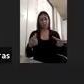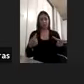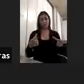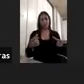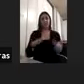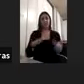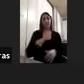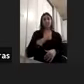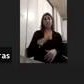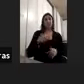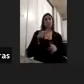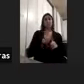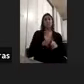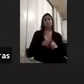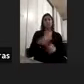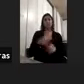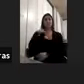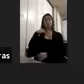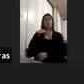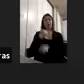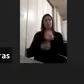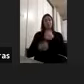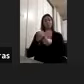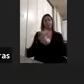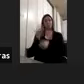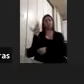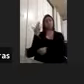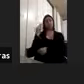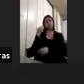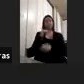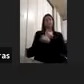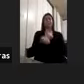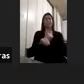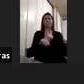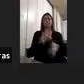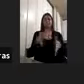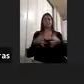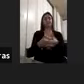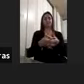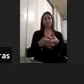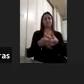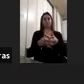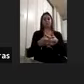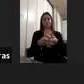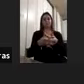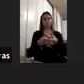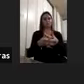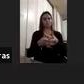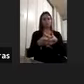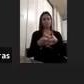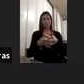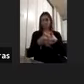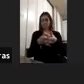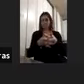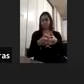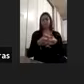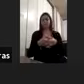de 2019, ele travou na linha. Quando ele travou na linha, ele foi procurar, né, um